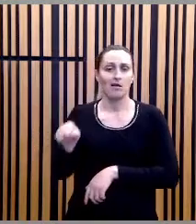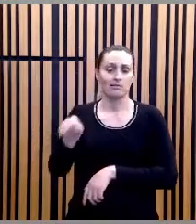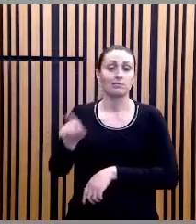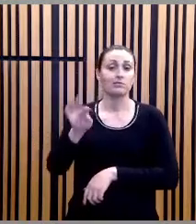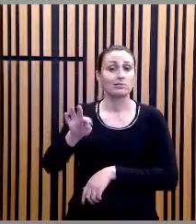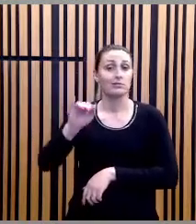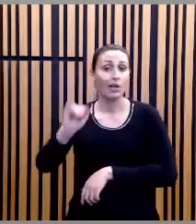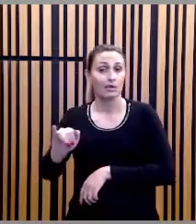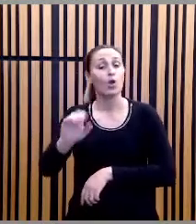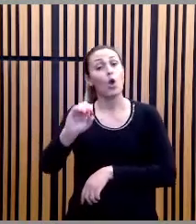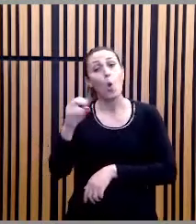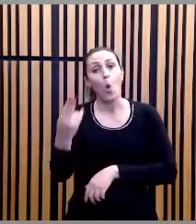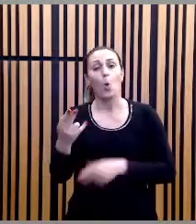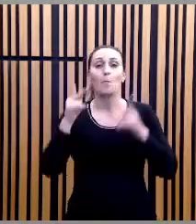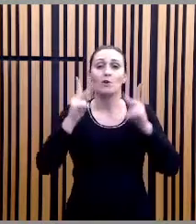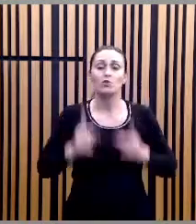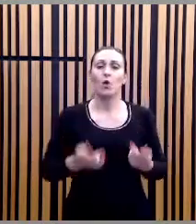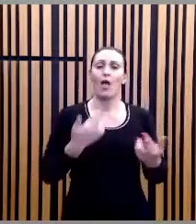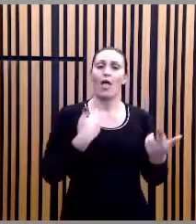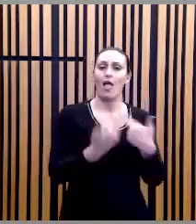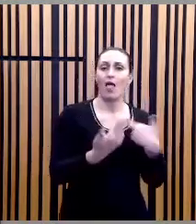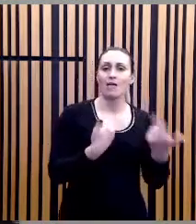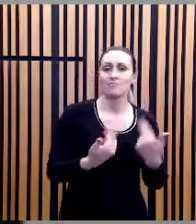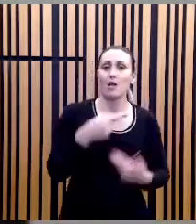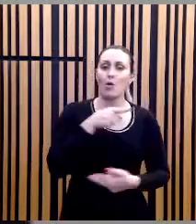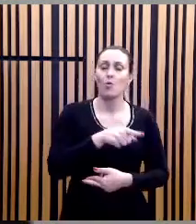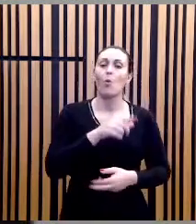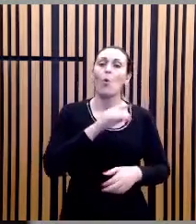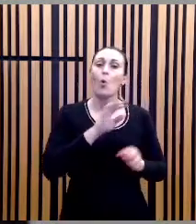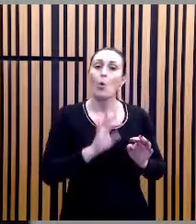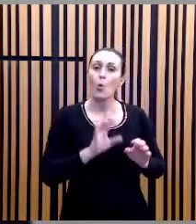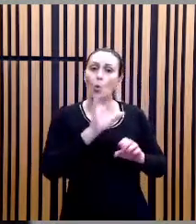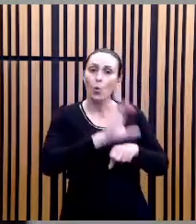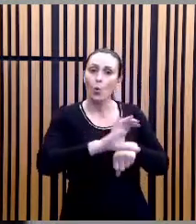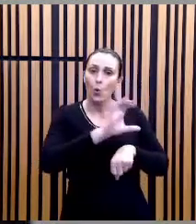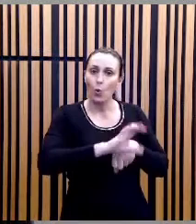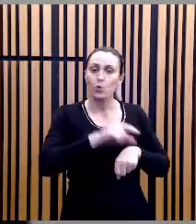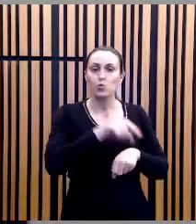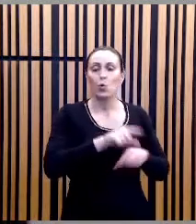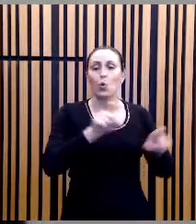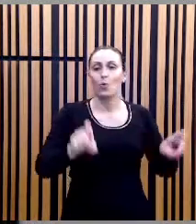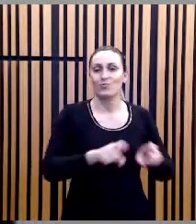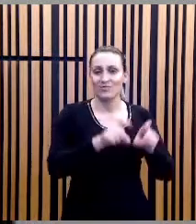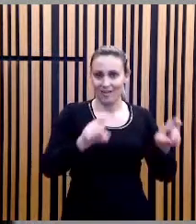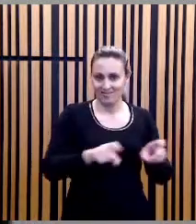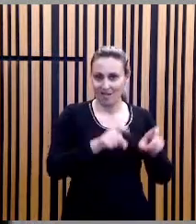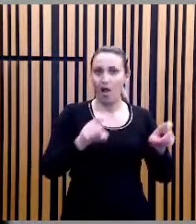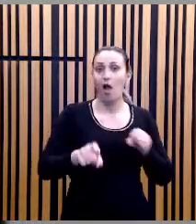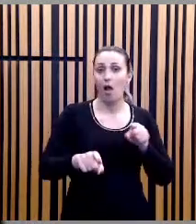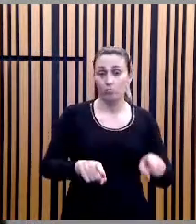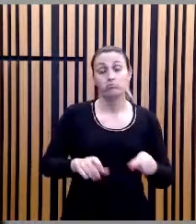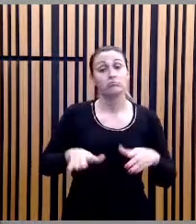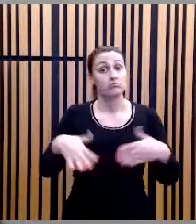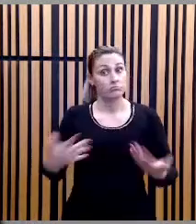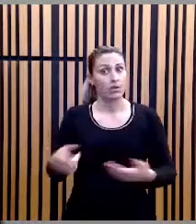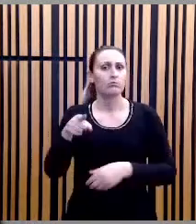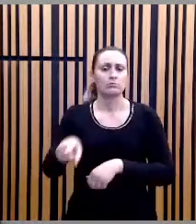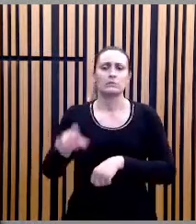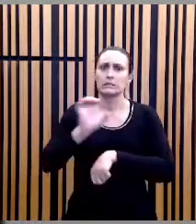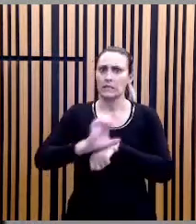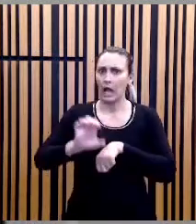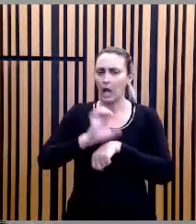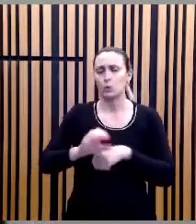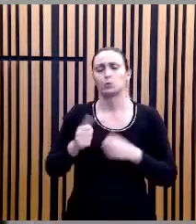cursos relacionados à tecnologia da informação. E ali, pessoal, os estágios, eles são bem